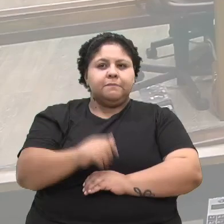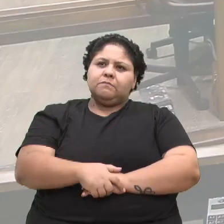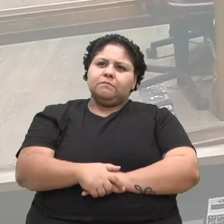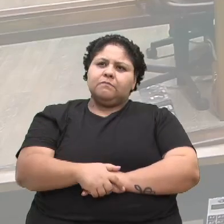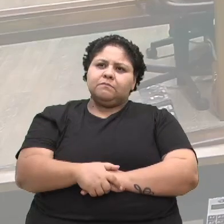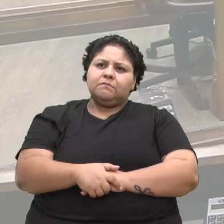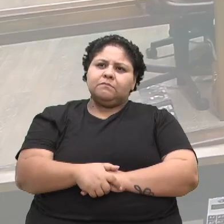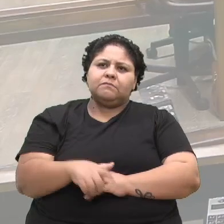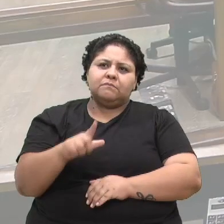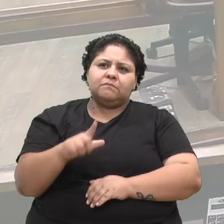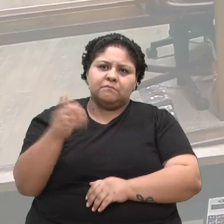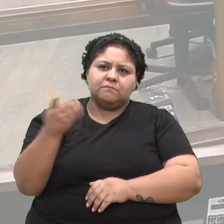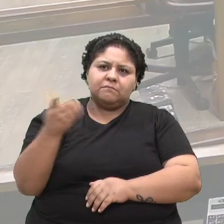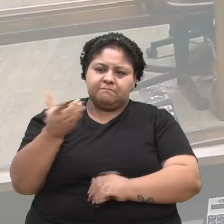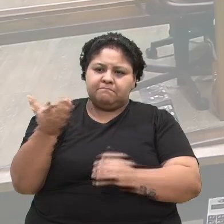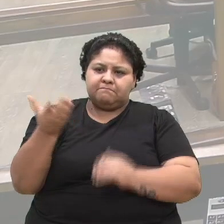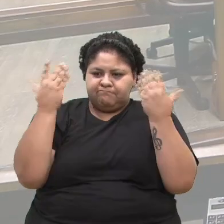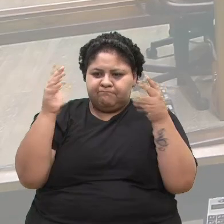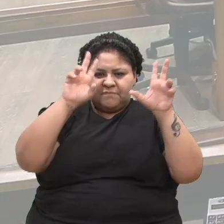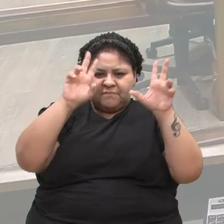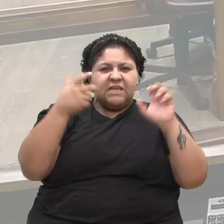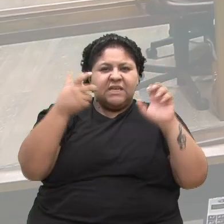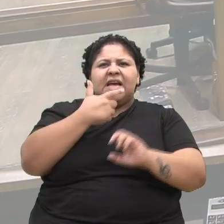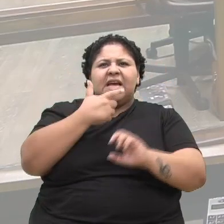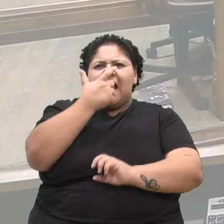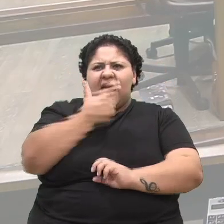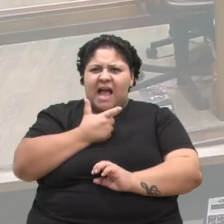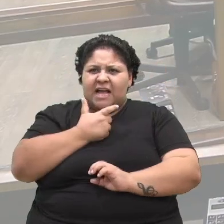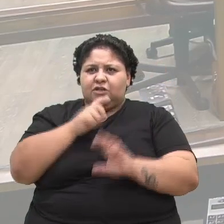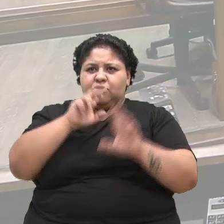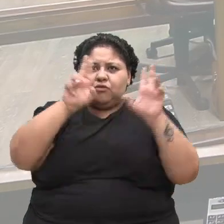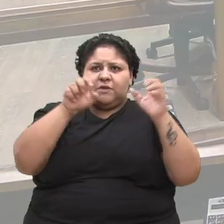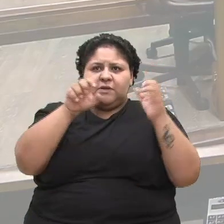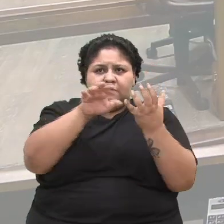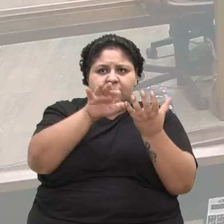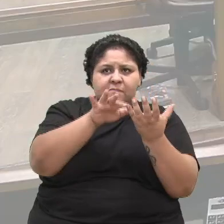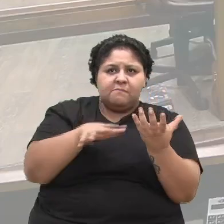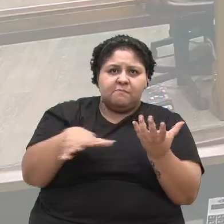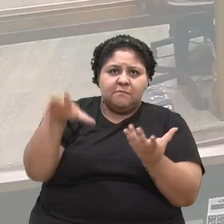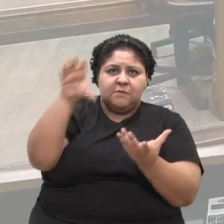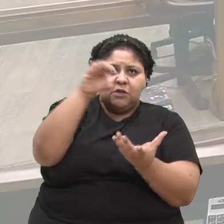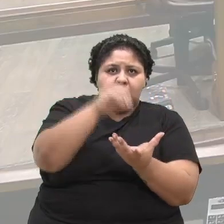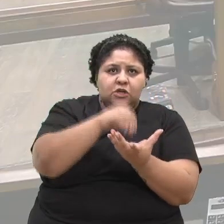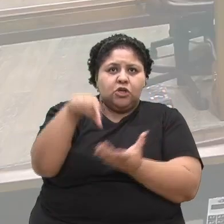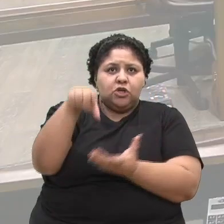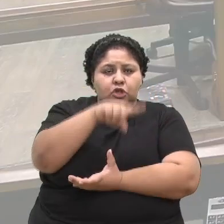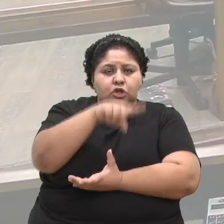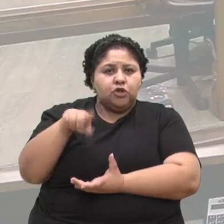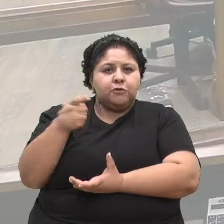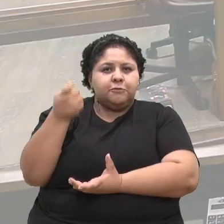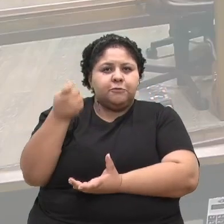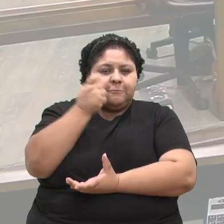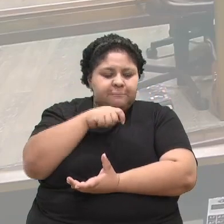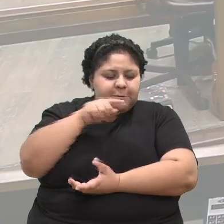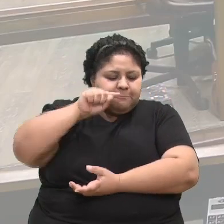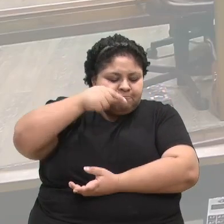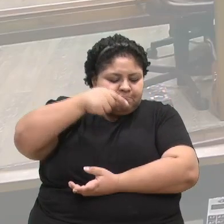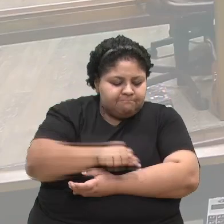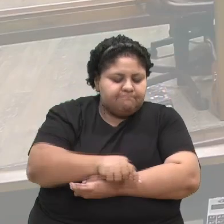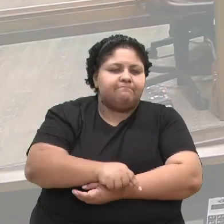quero parabenizar por esse tema. Acho que esse tema da Codeca aí é um tema que nós precisamos aprofundar